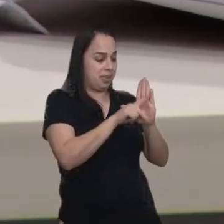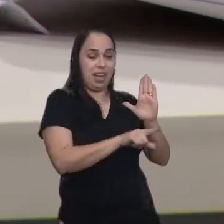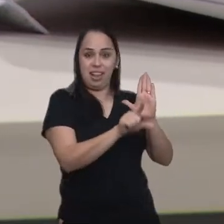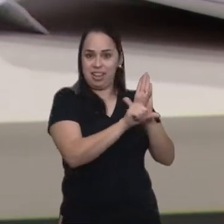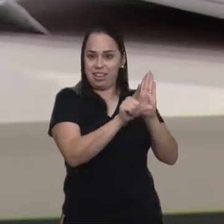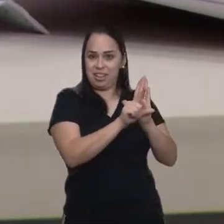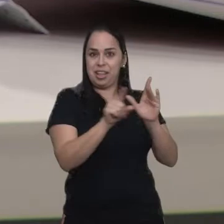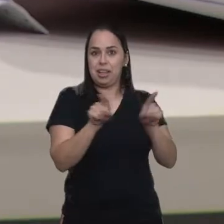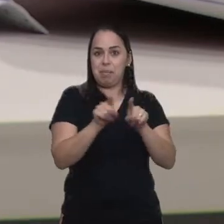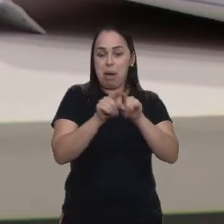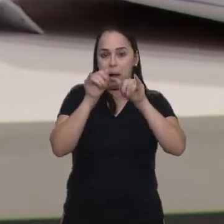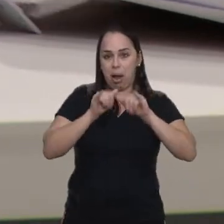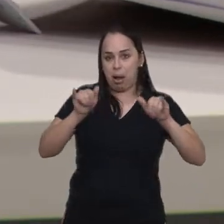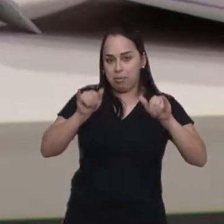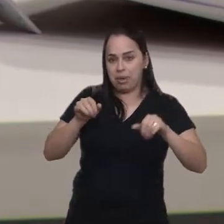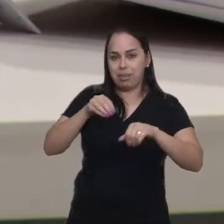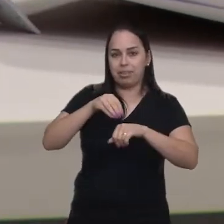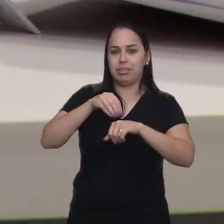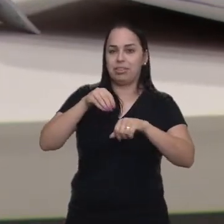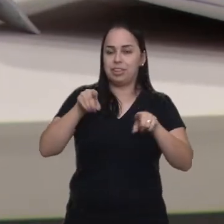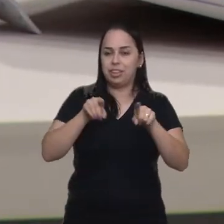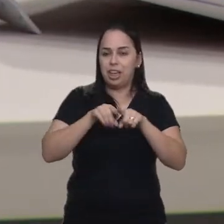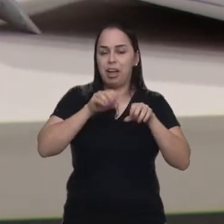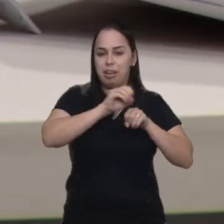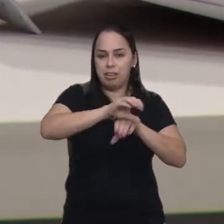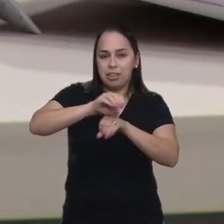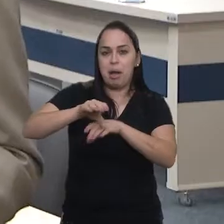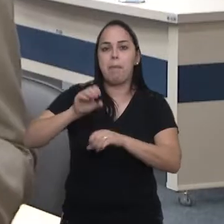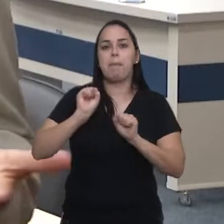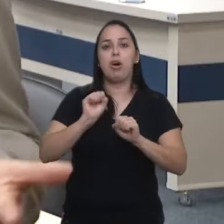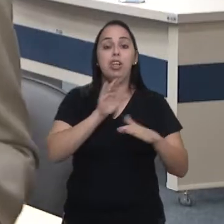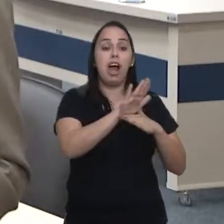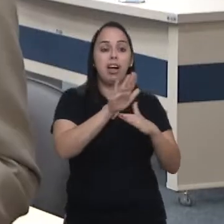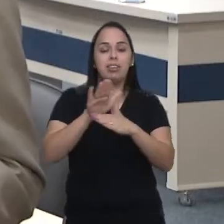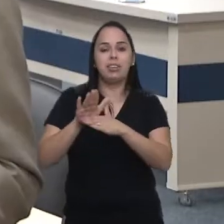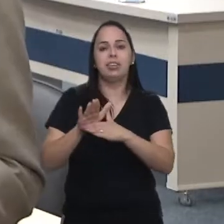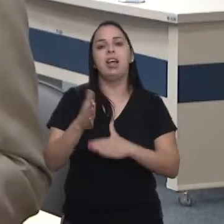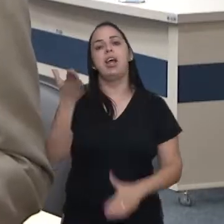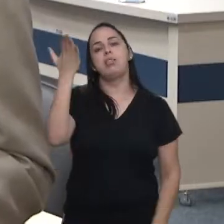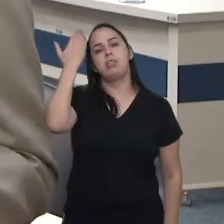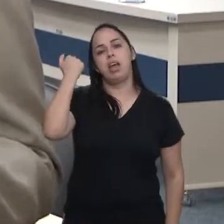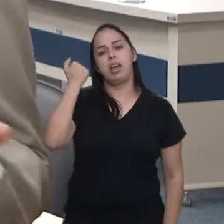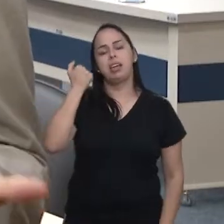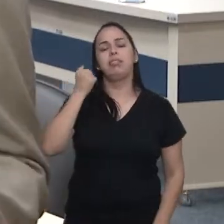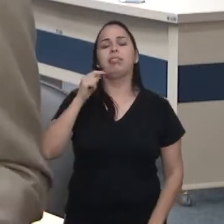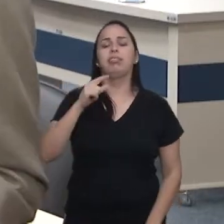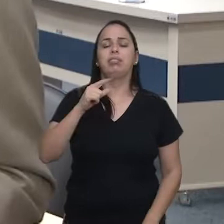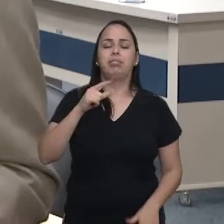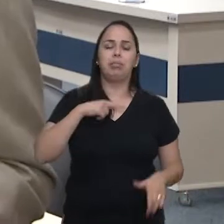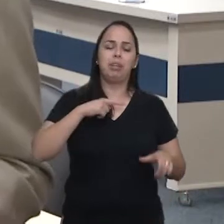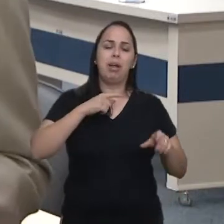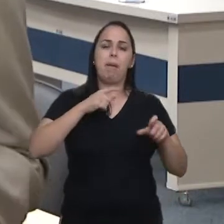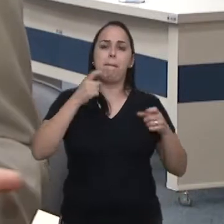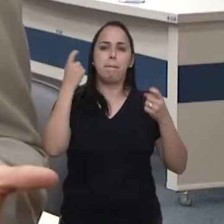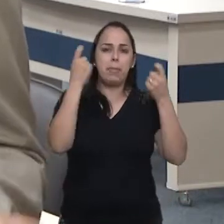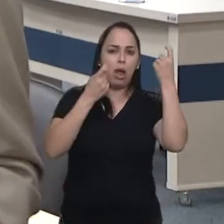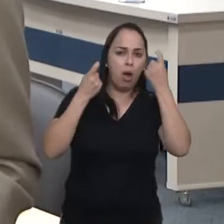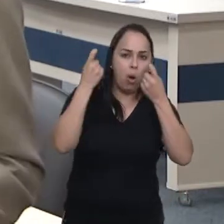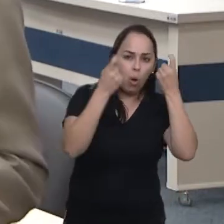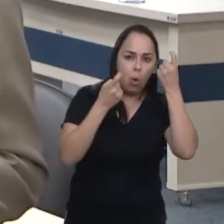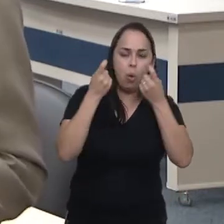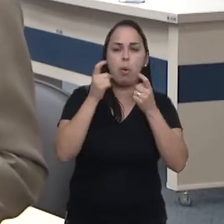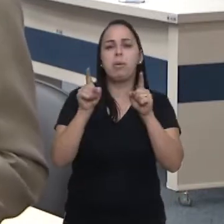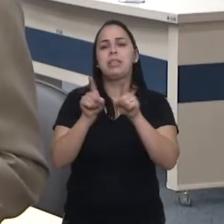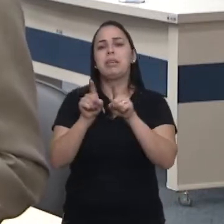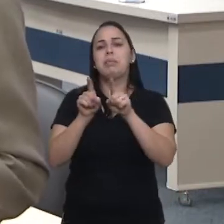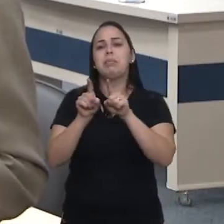a elaboração de leis e campanhas educativas podem ajudar. Eu sei que existe muita fake news, muitos medos